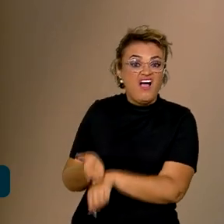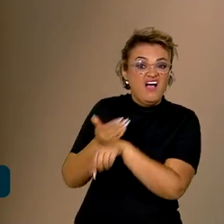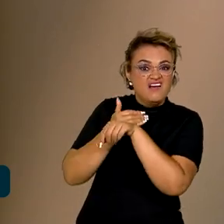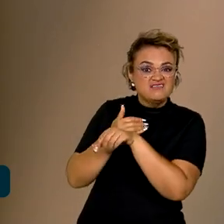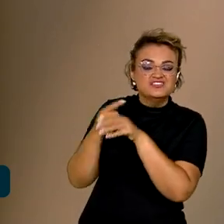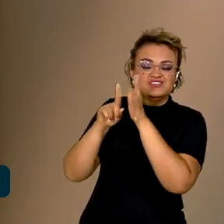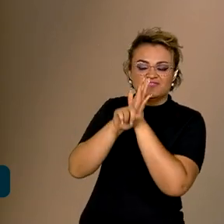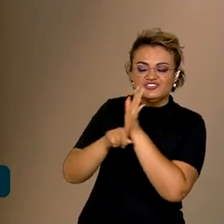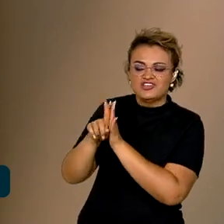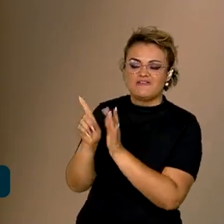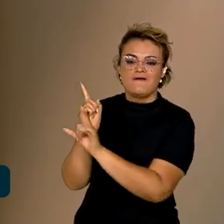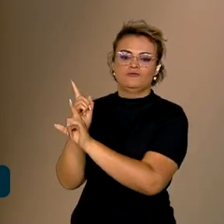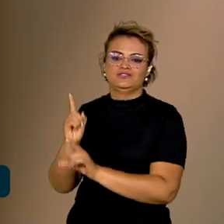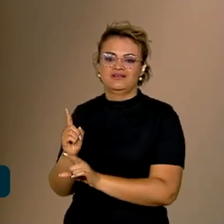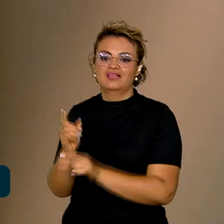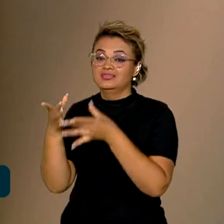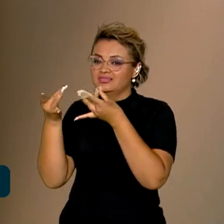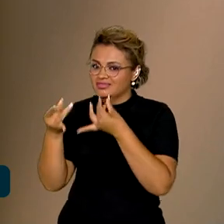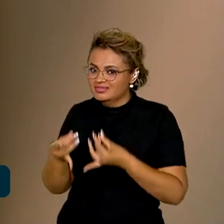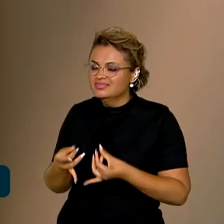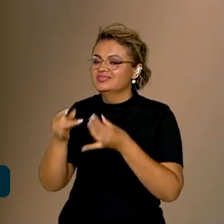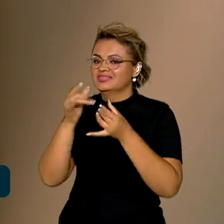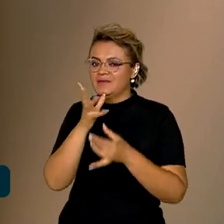muito qualificadas e mais demoradas